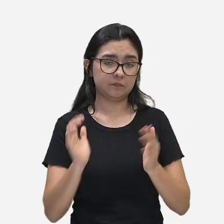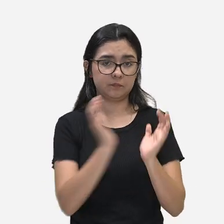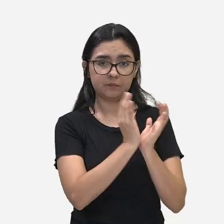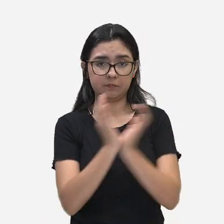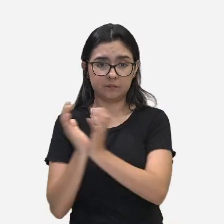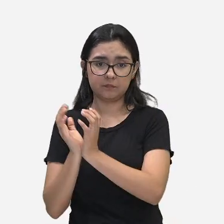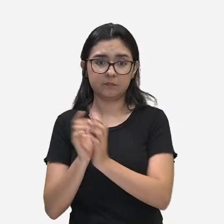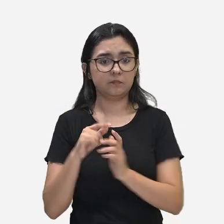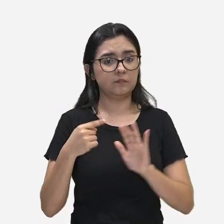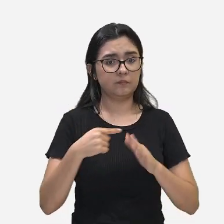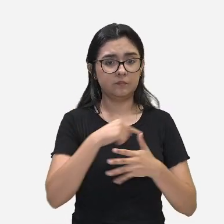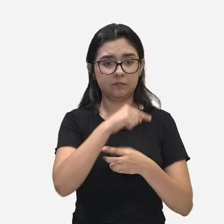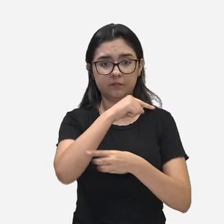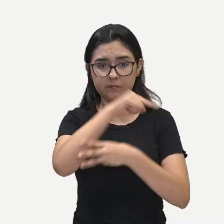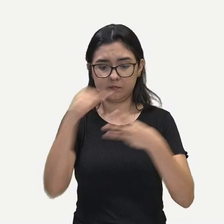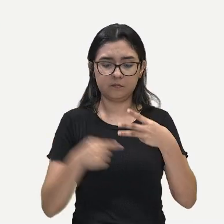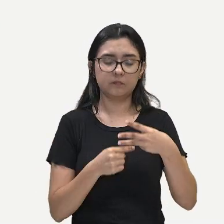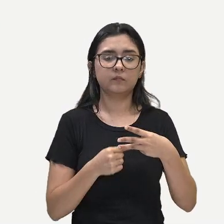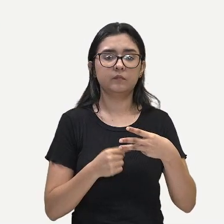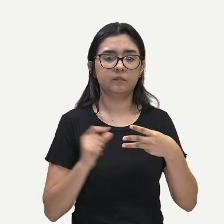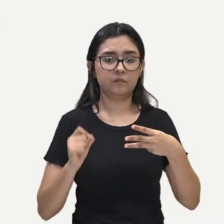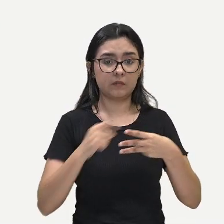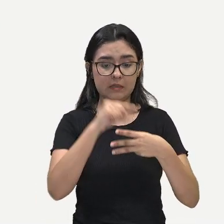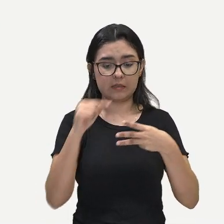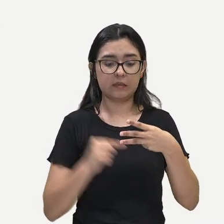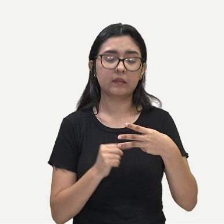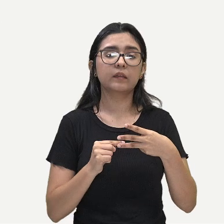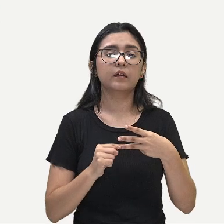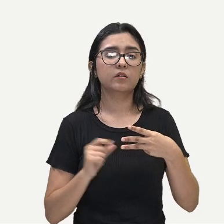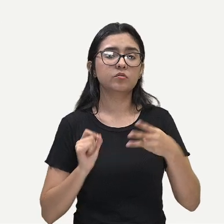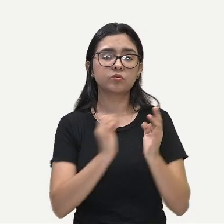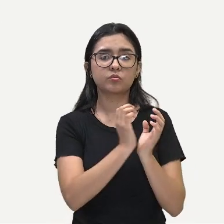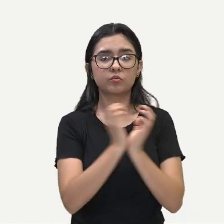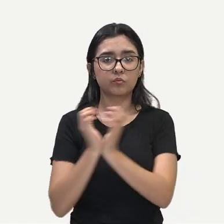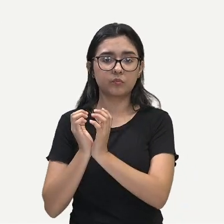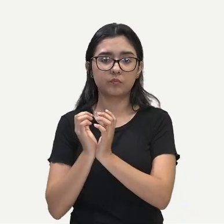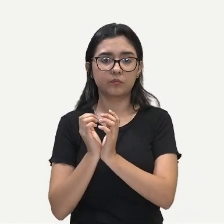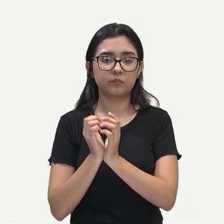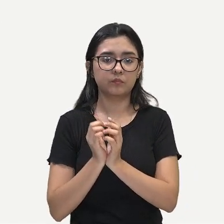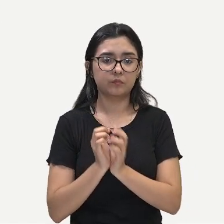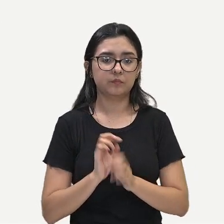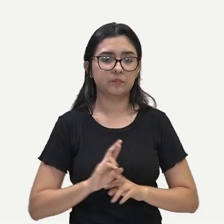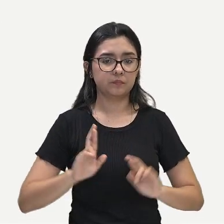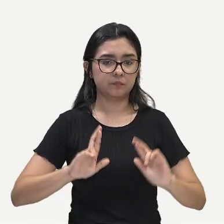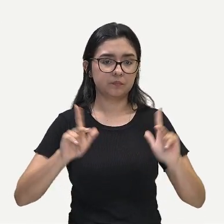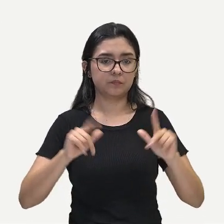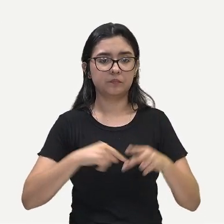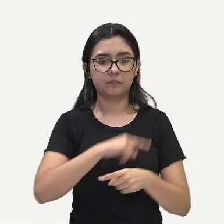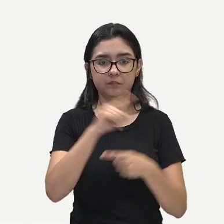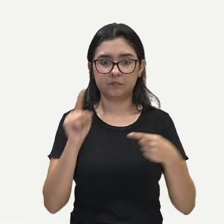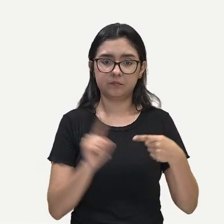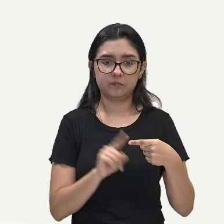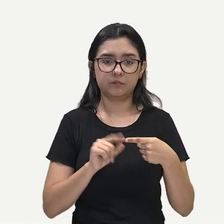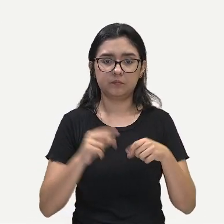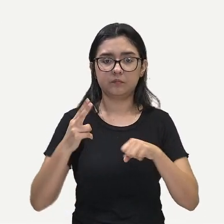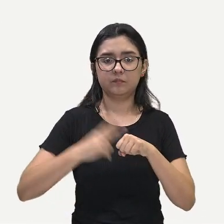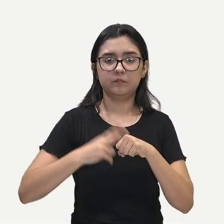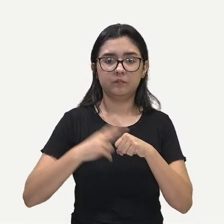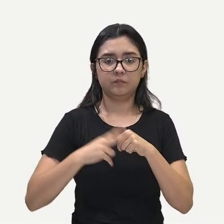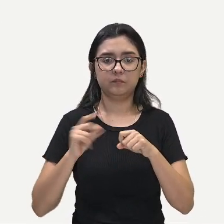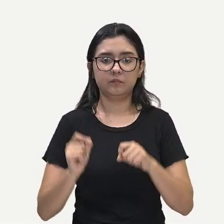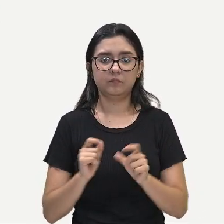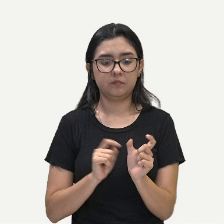grupos. E aqui nós vamos trabalhar com 3 grupos diferentes. O primeiro grupo são verbos